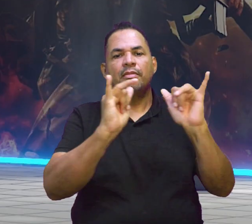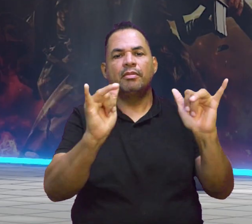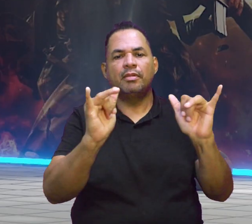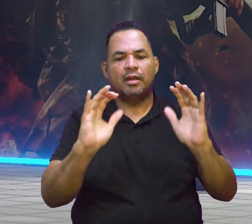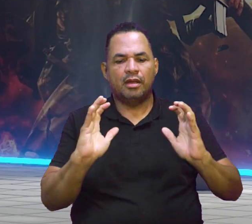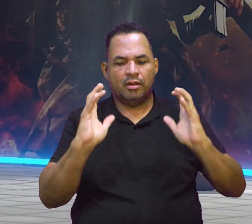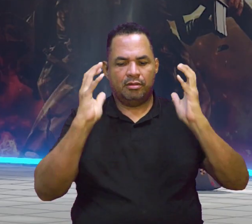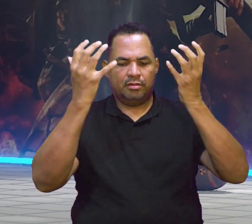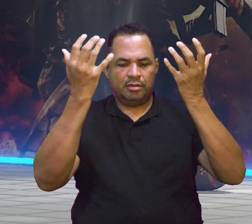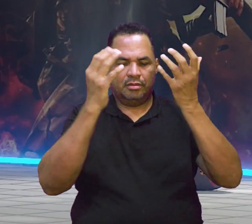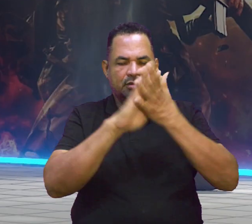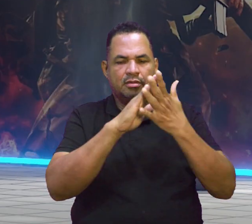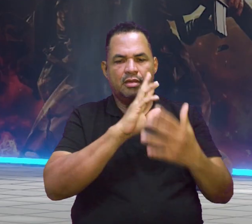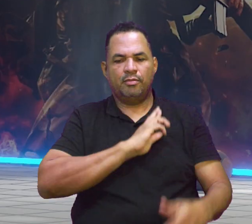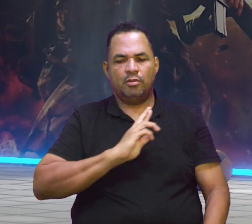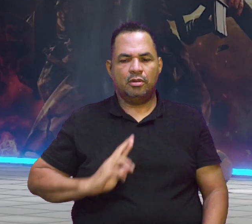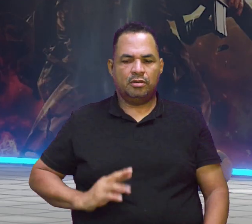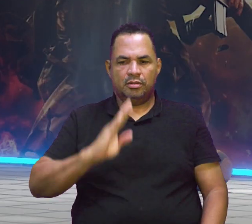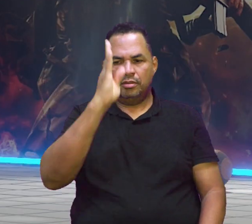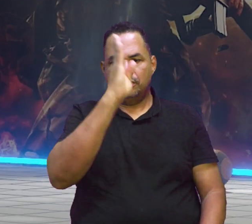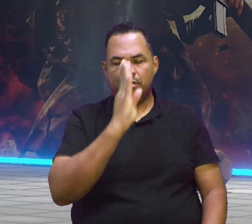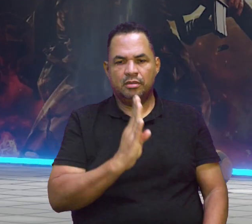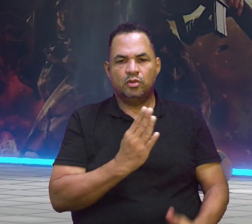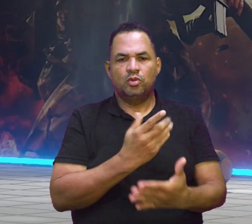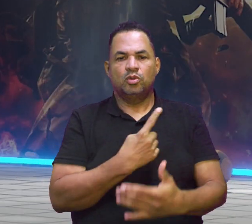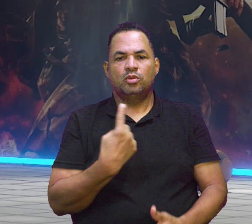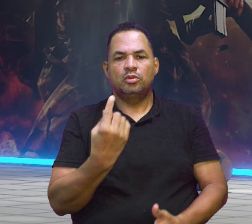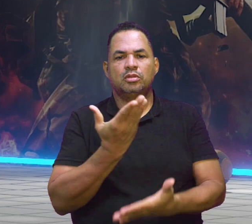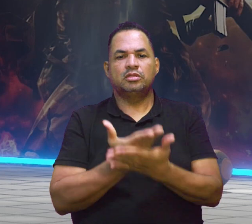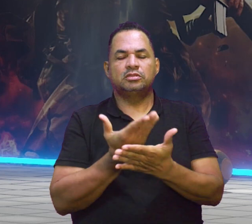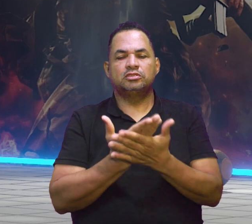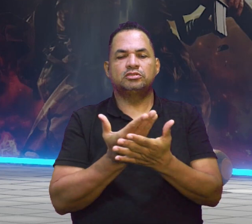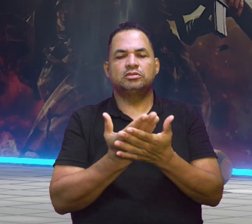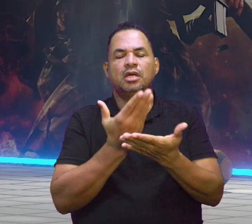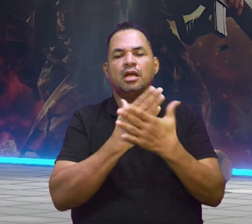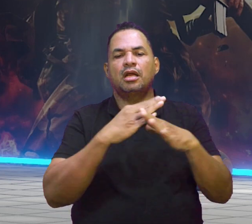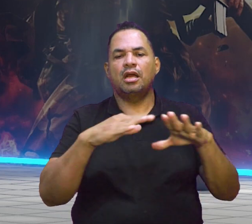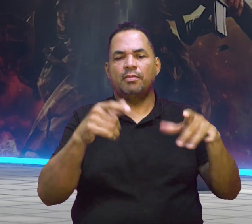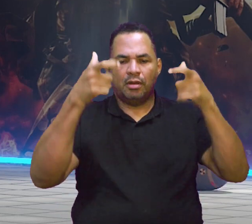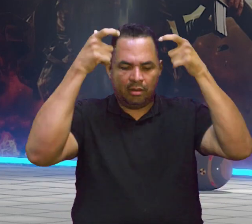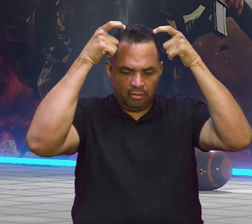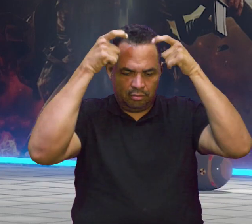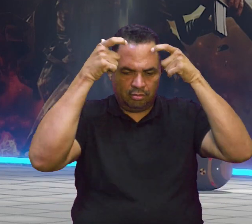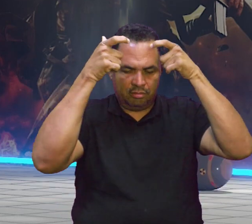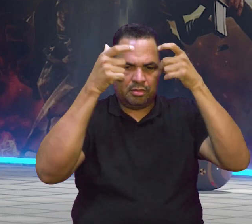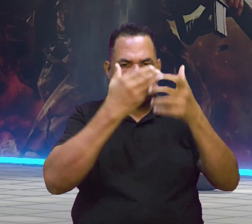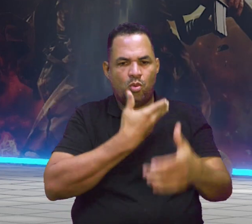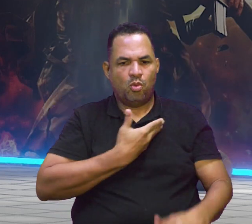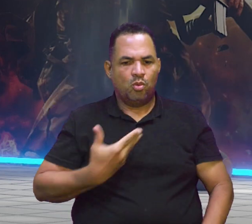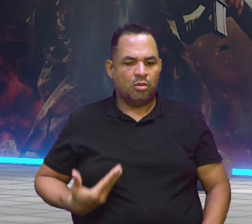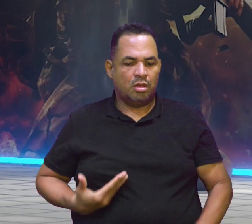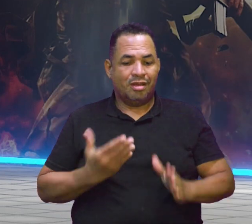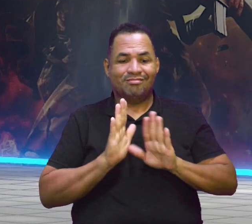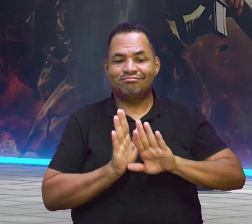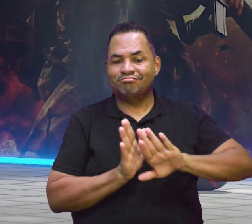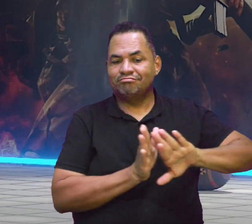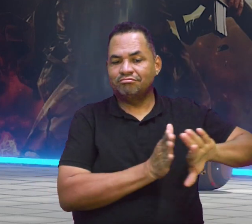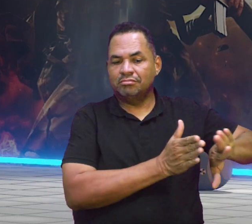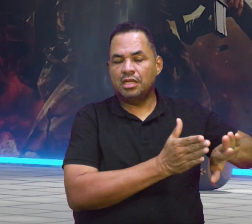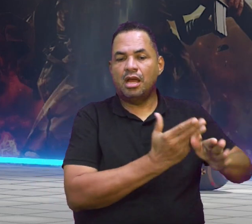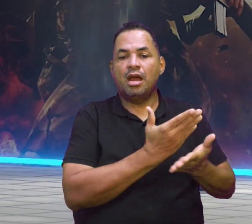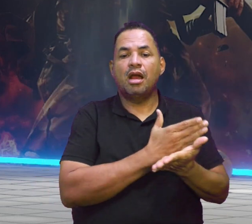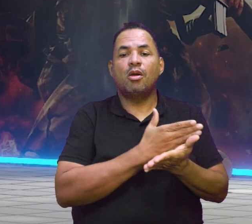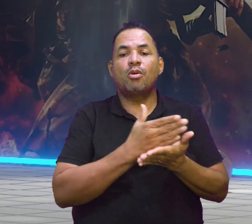nós vimos que acaba a monarquia, ou seja, o Brasil deixa de ter um rei e agora tem um